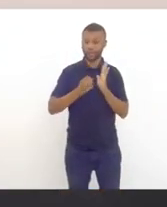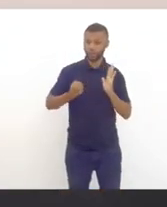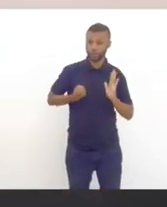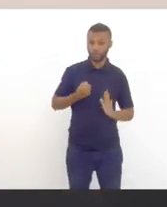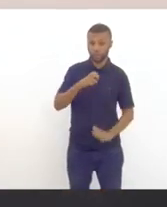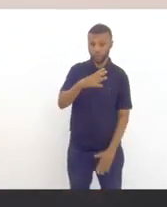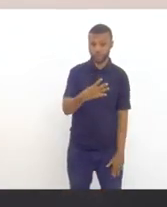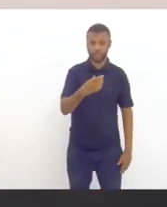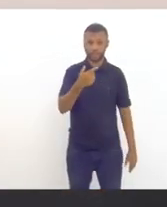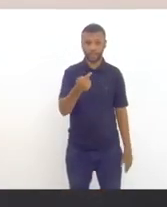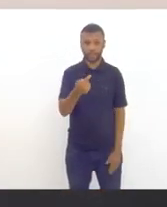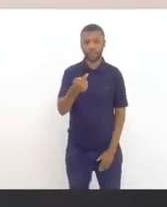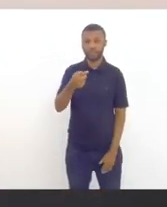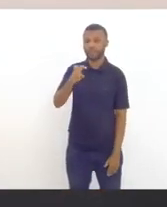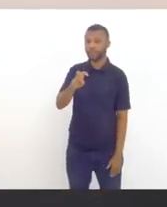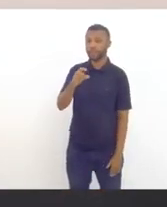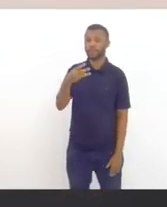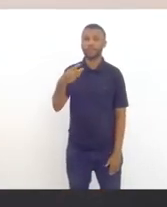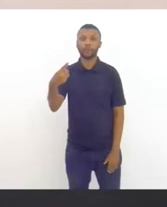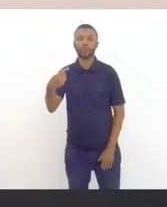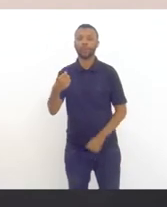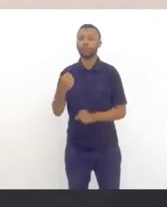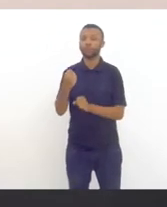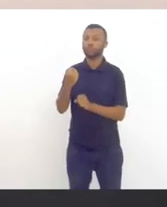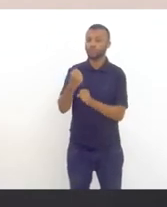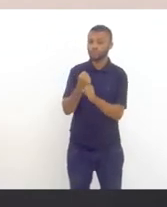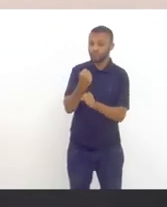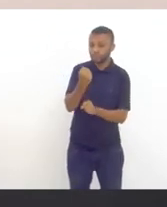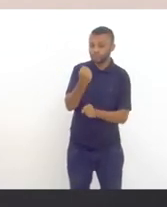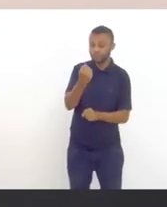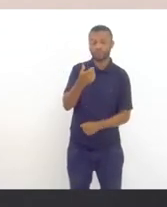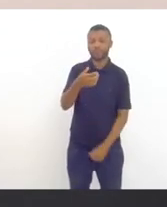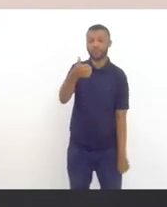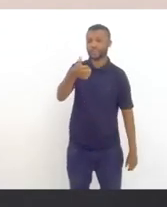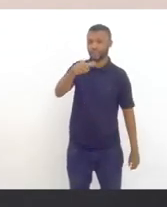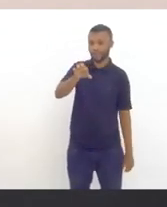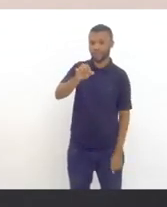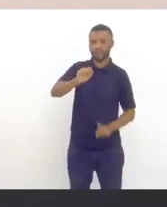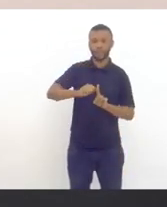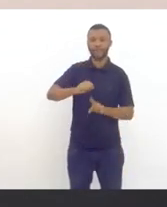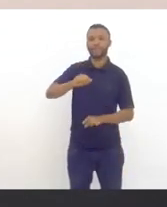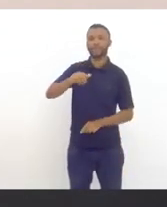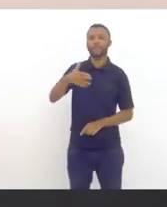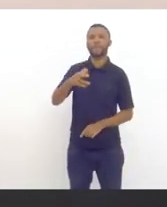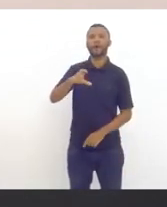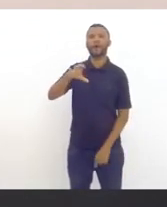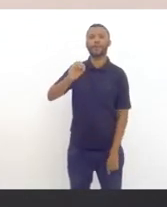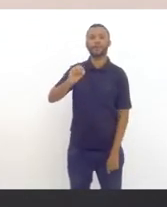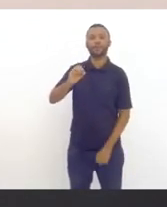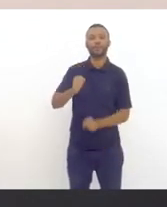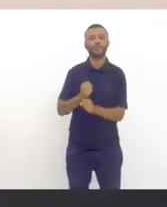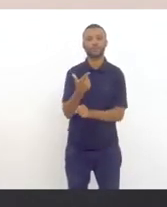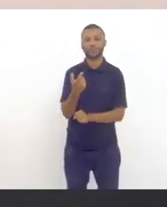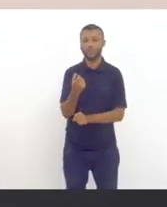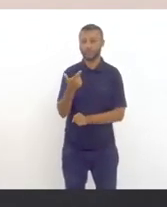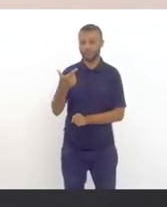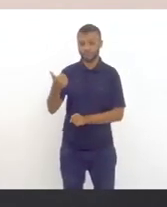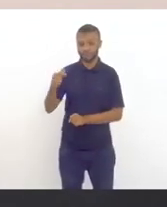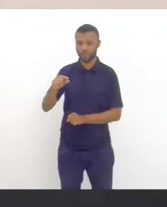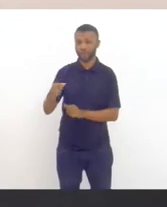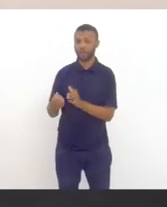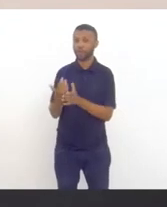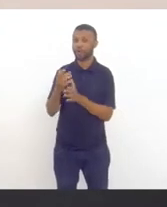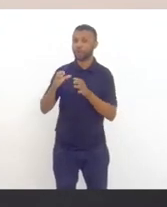47.531, de 19 de março de 21, criou um grupo de trabalho para elaborar a